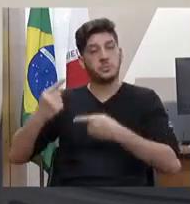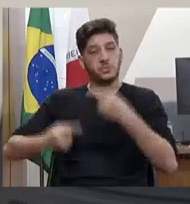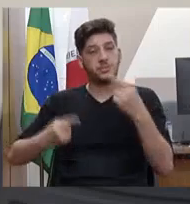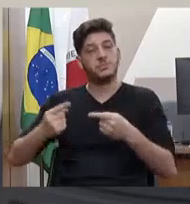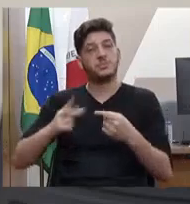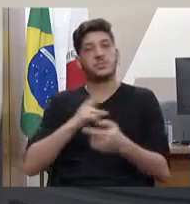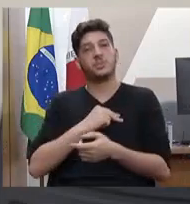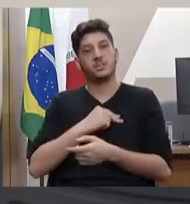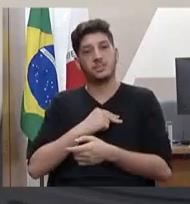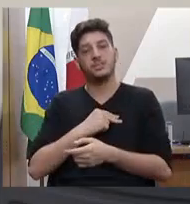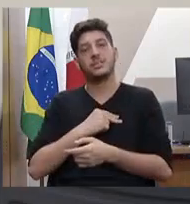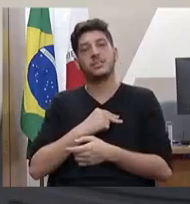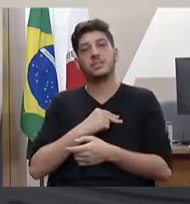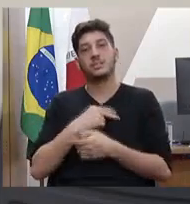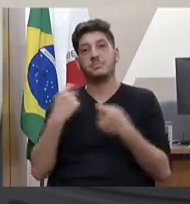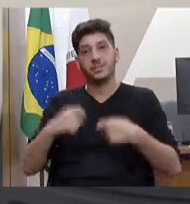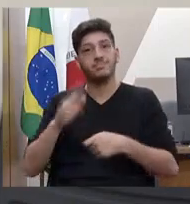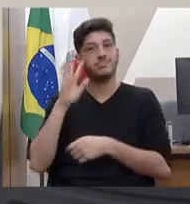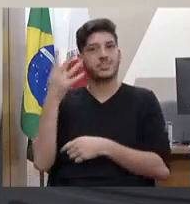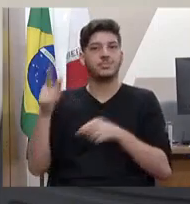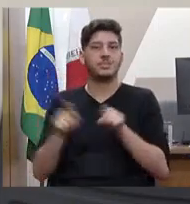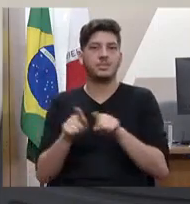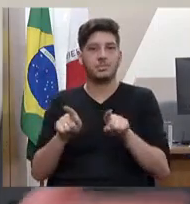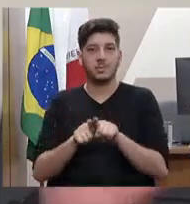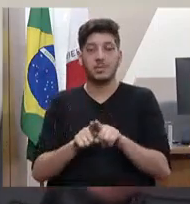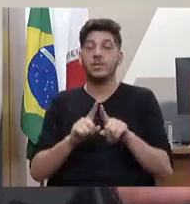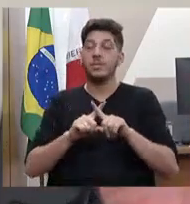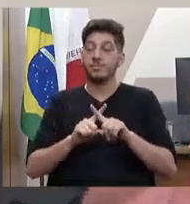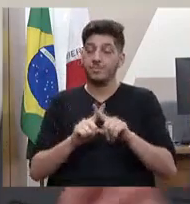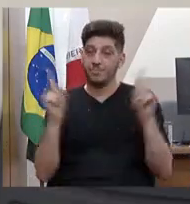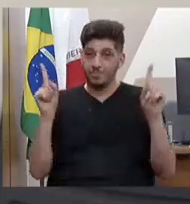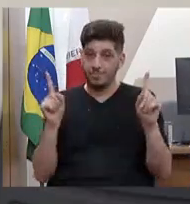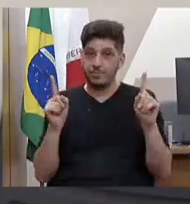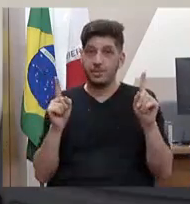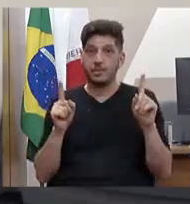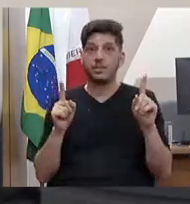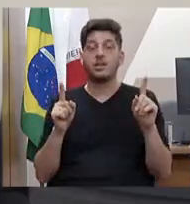que tratar aqui mas o fato